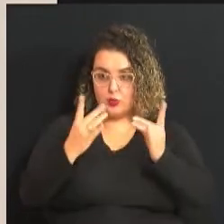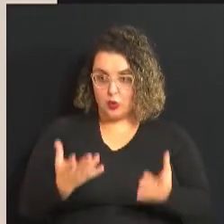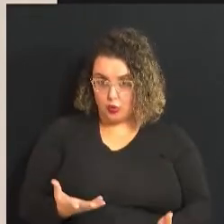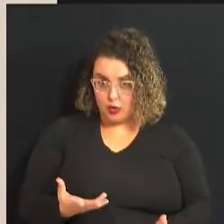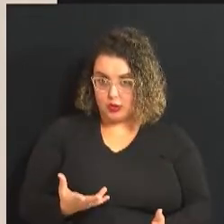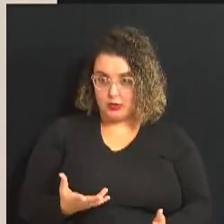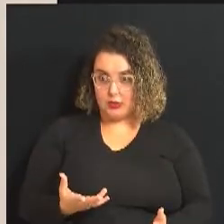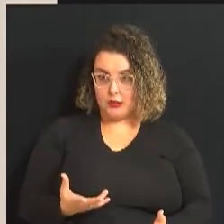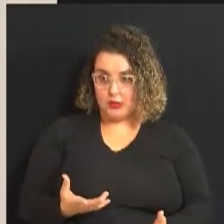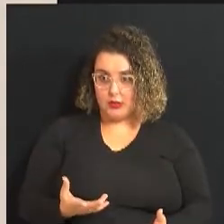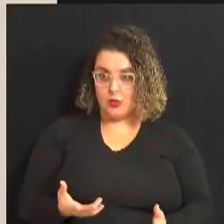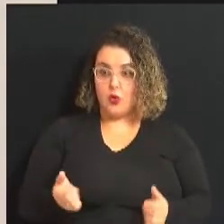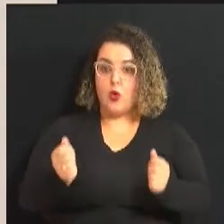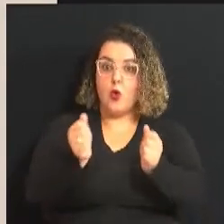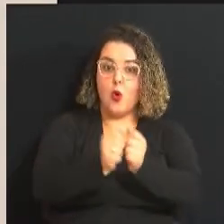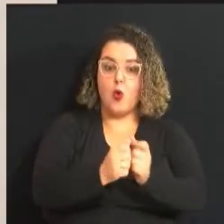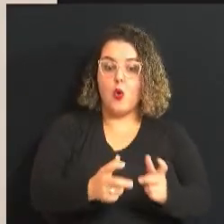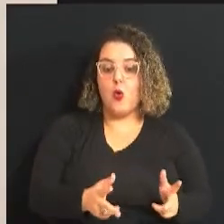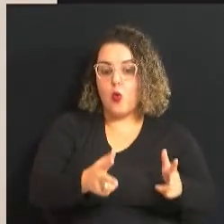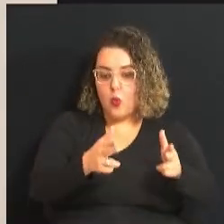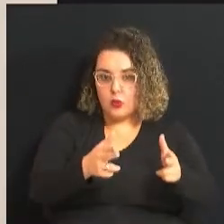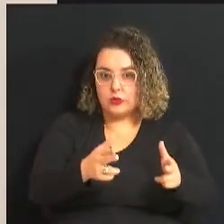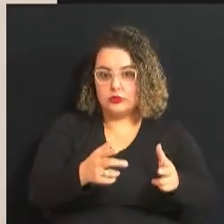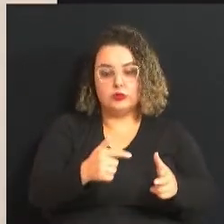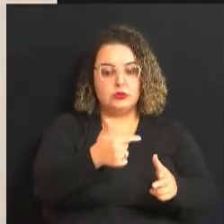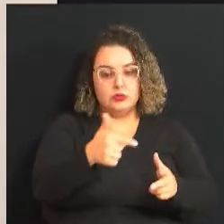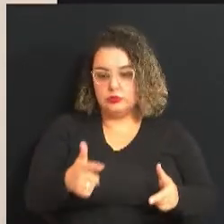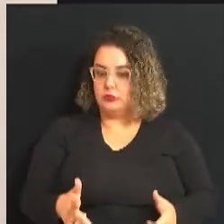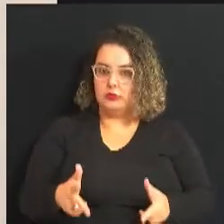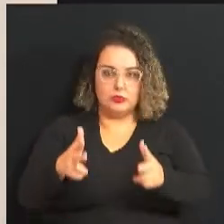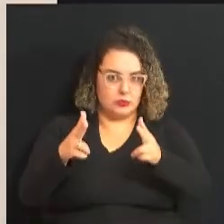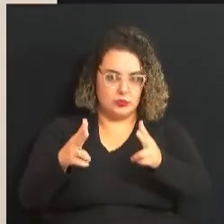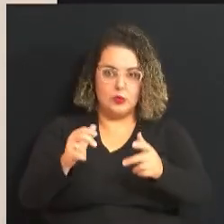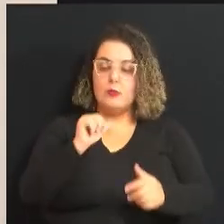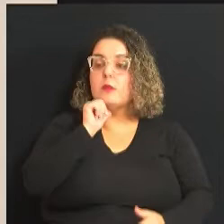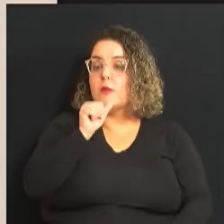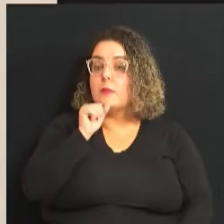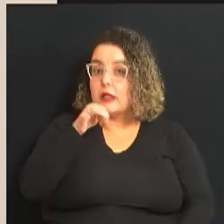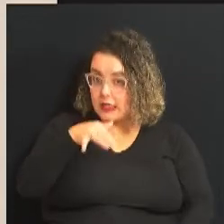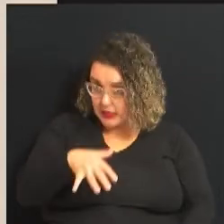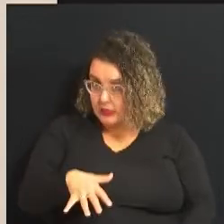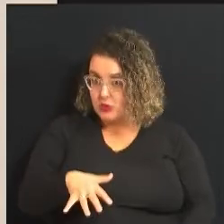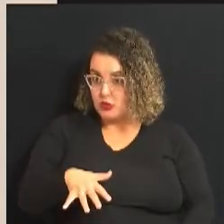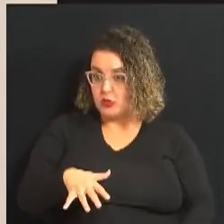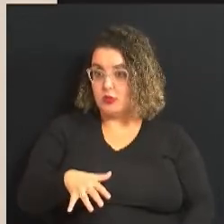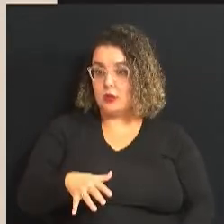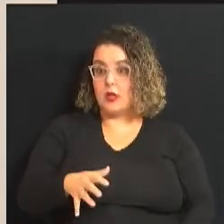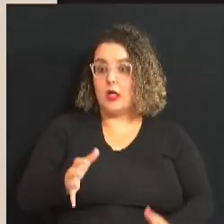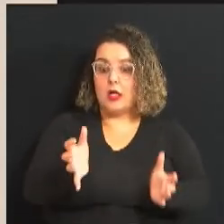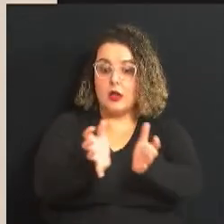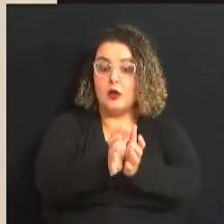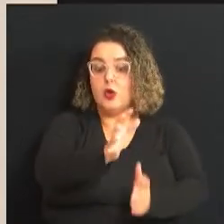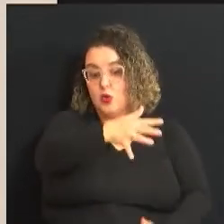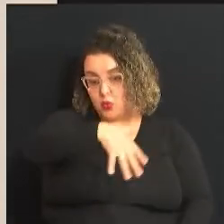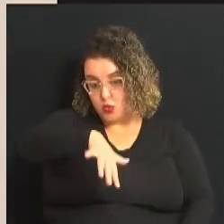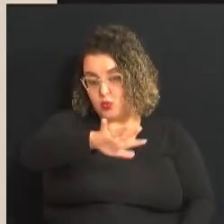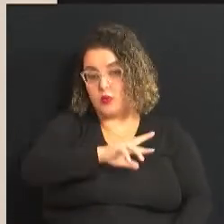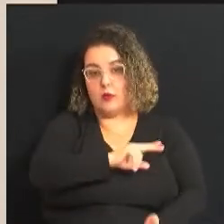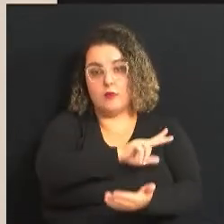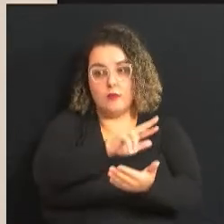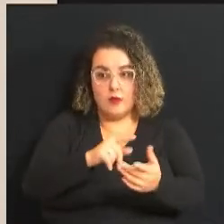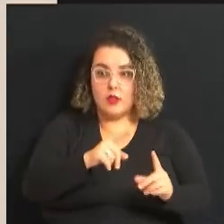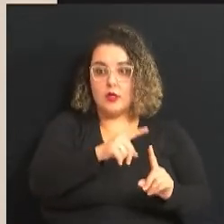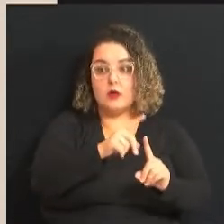com intervalo, pílula sem intervalo para menstruar. Então, nesse grupão aí tem vários tipos, mas